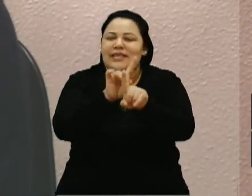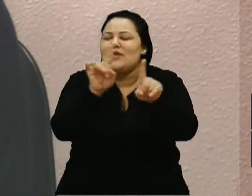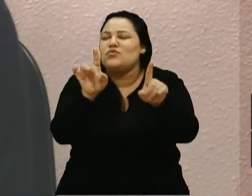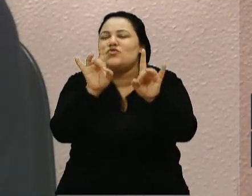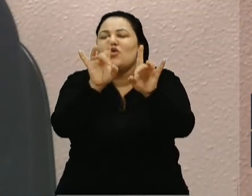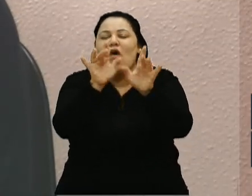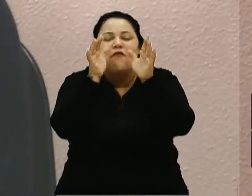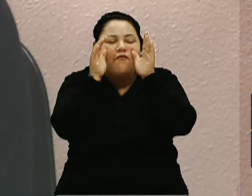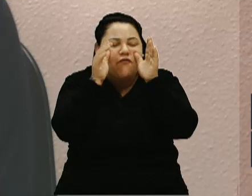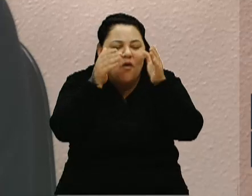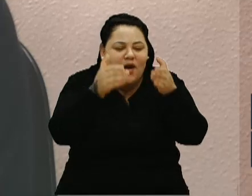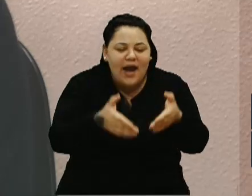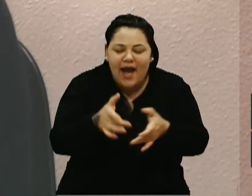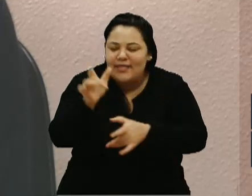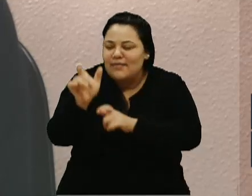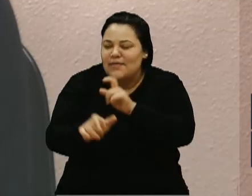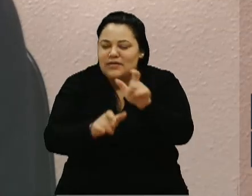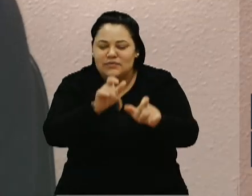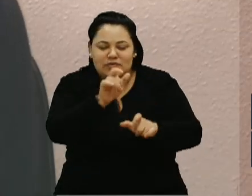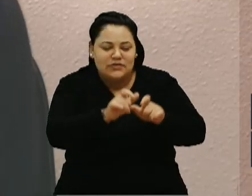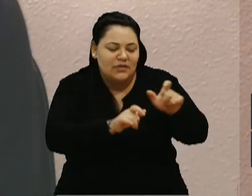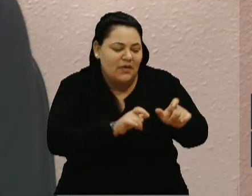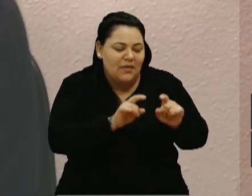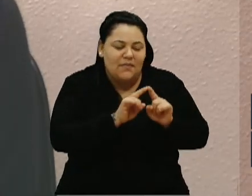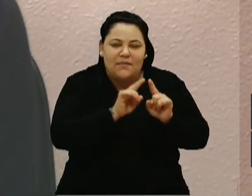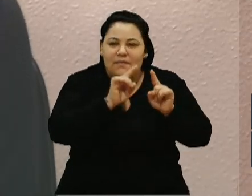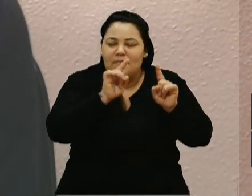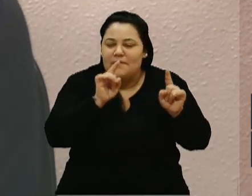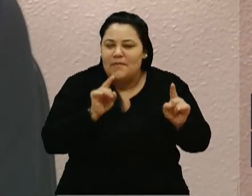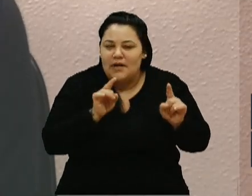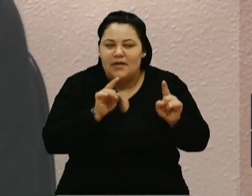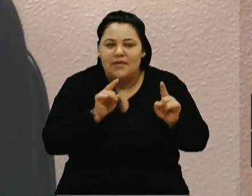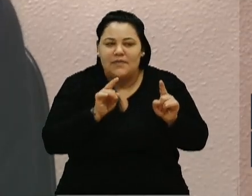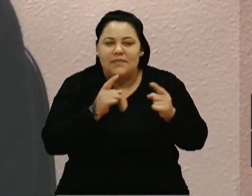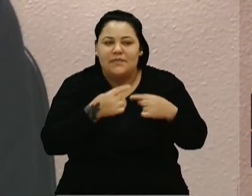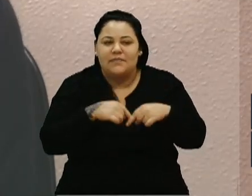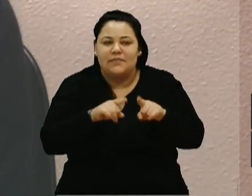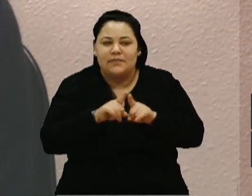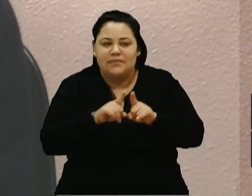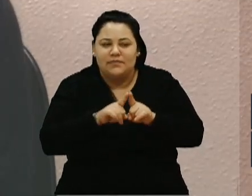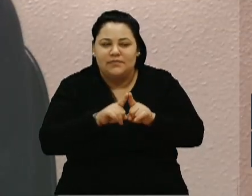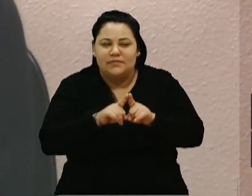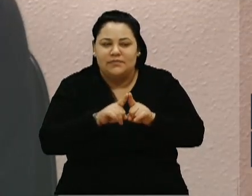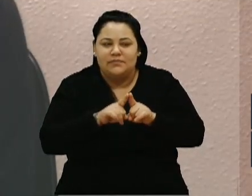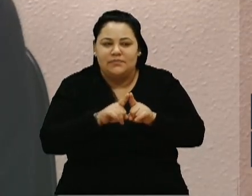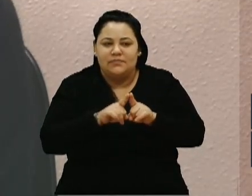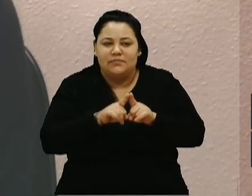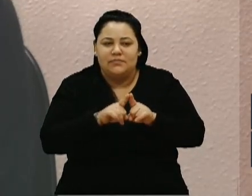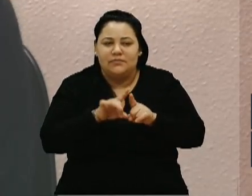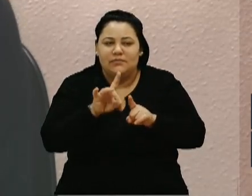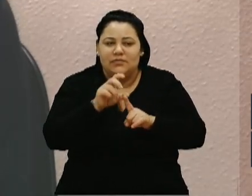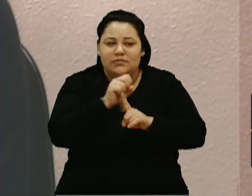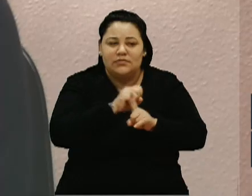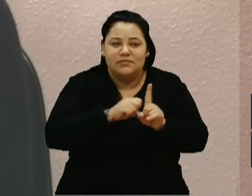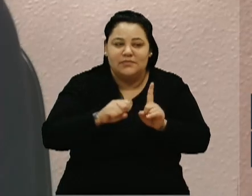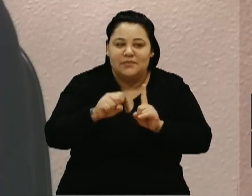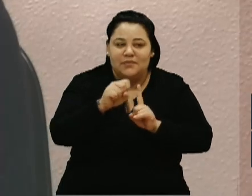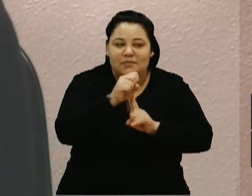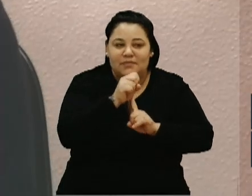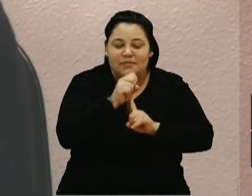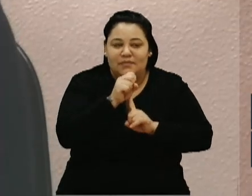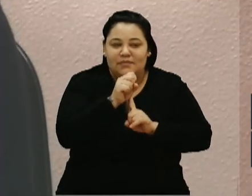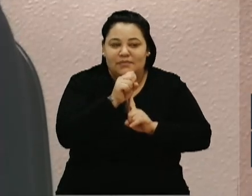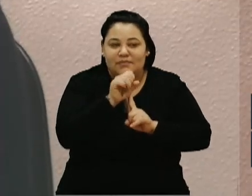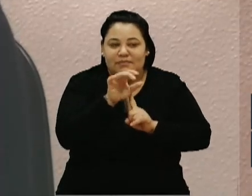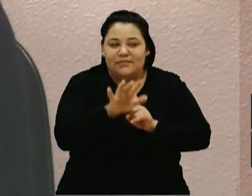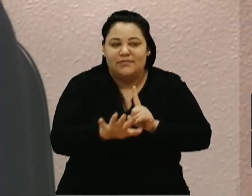para as pessoas que precisam de cuidados em saúde mental, mas para a sociedade como um todo. Porque